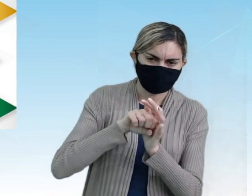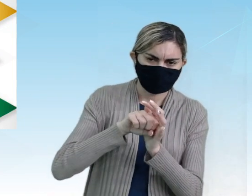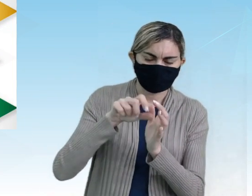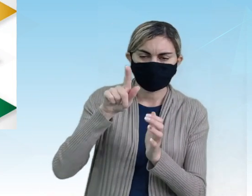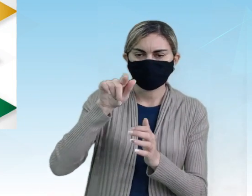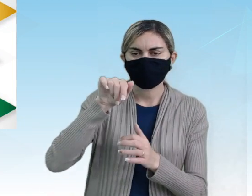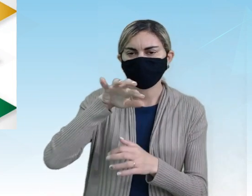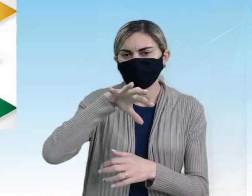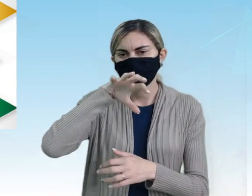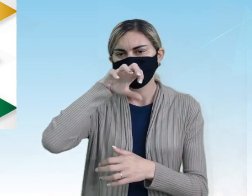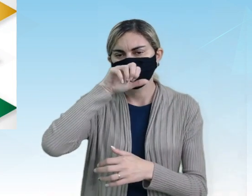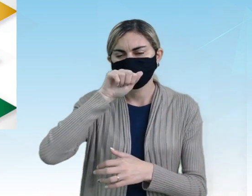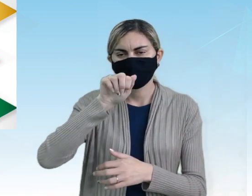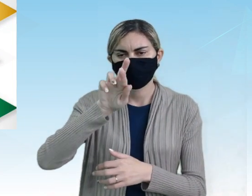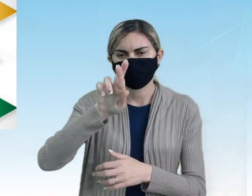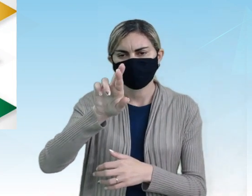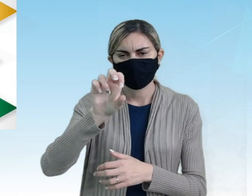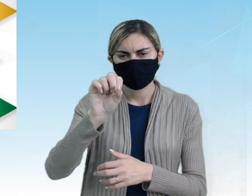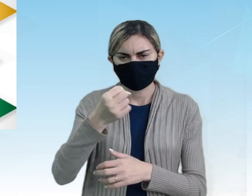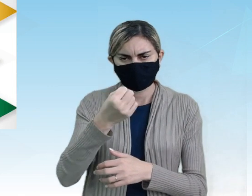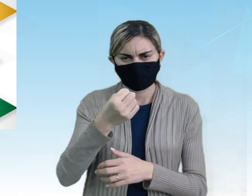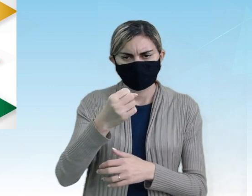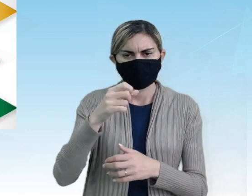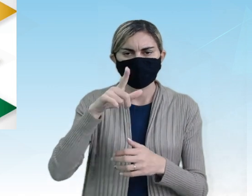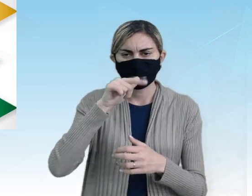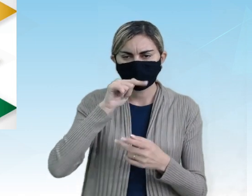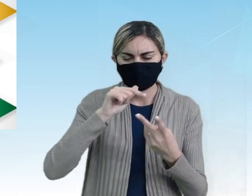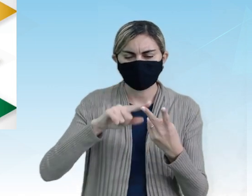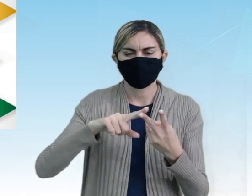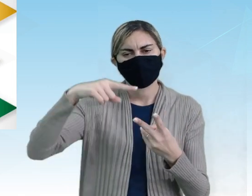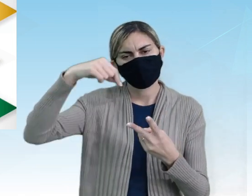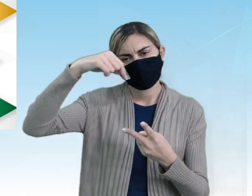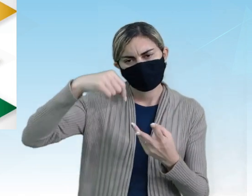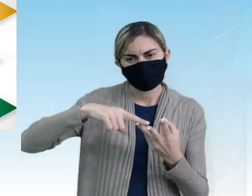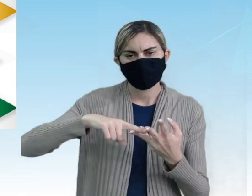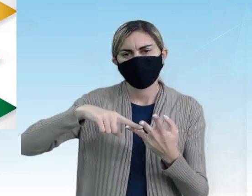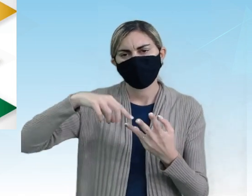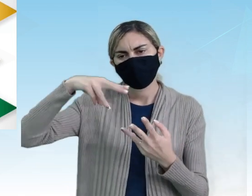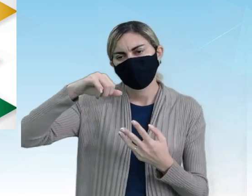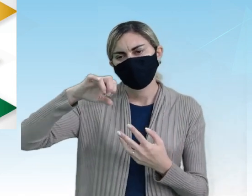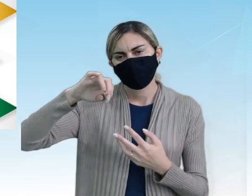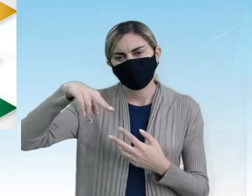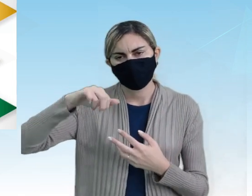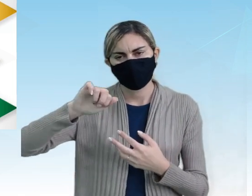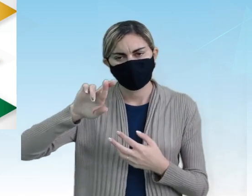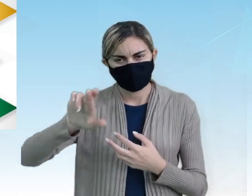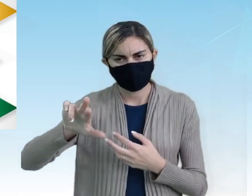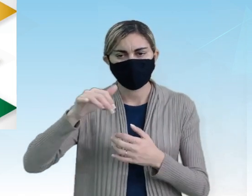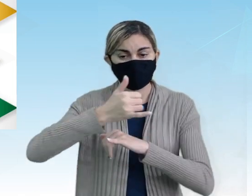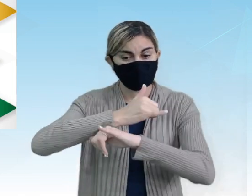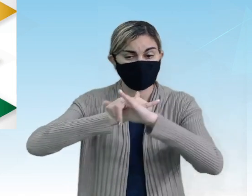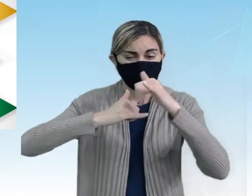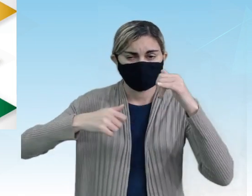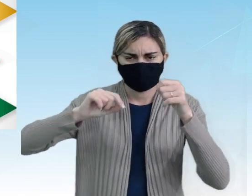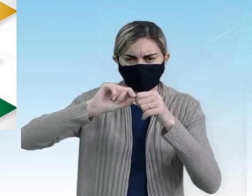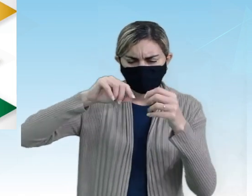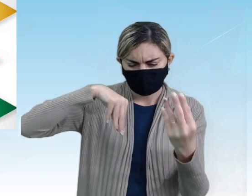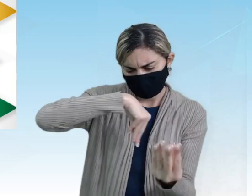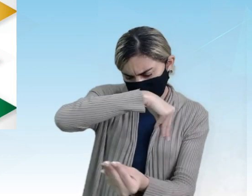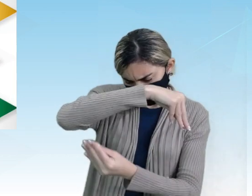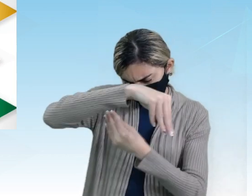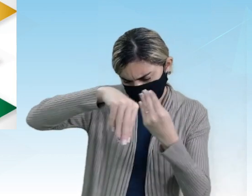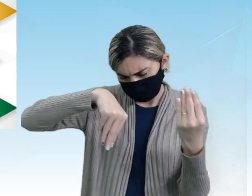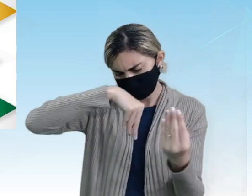gás carbônico que tem no ambiente, a água e os sais minerais. E a energia luminosa é que vai fazer com que